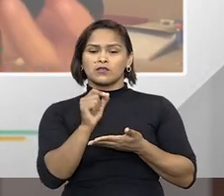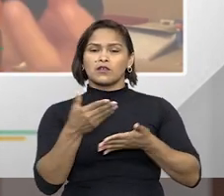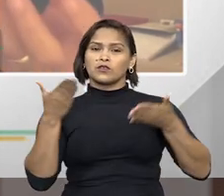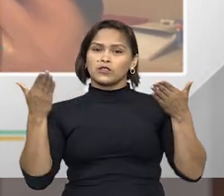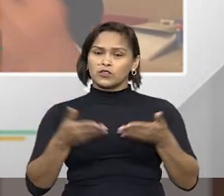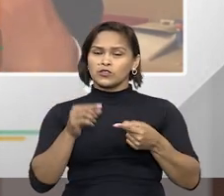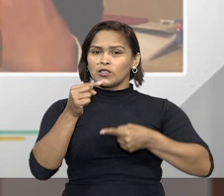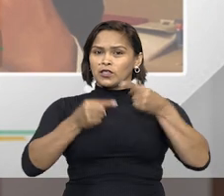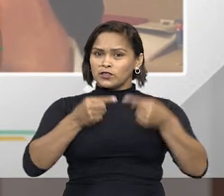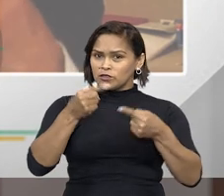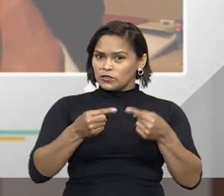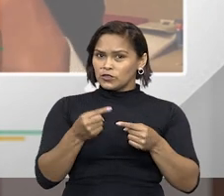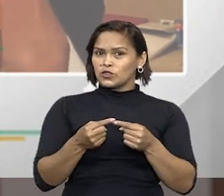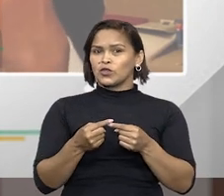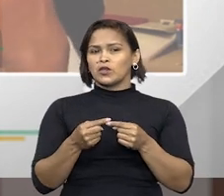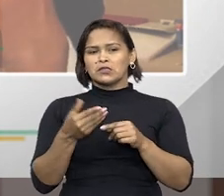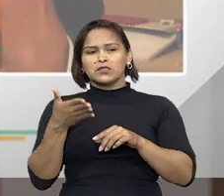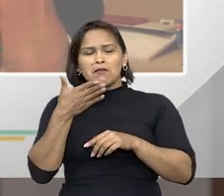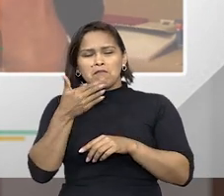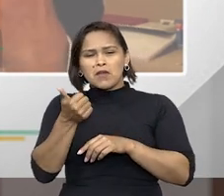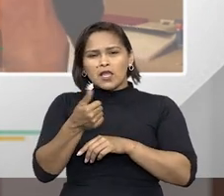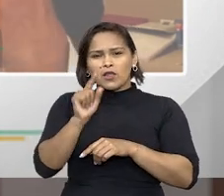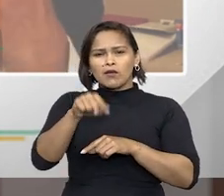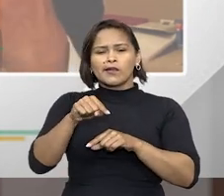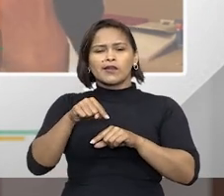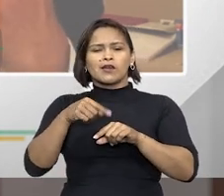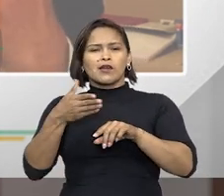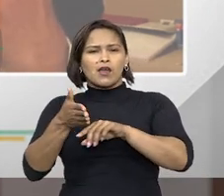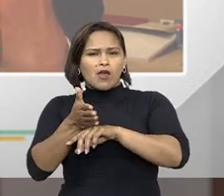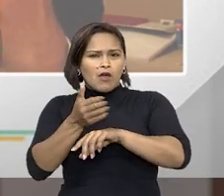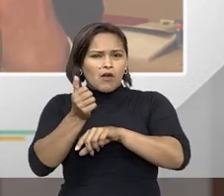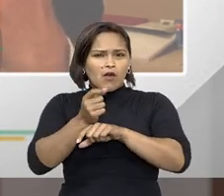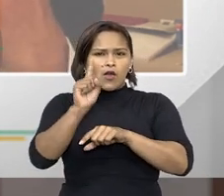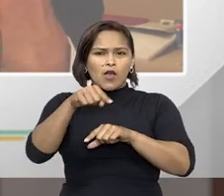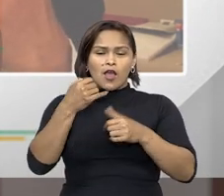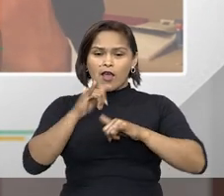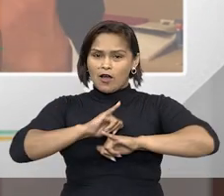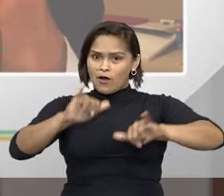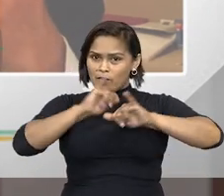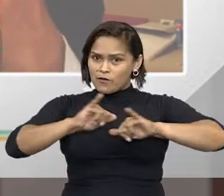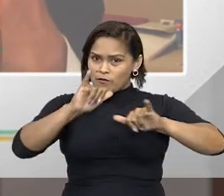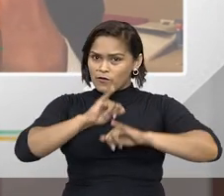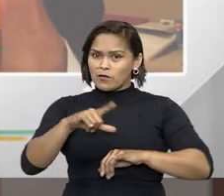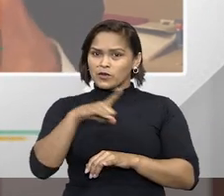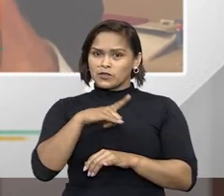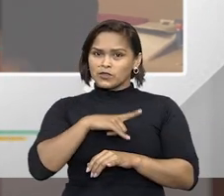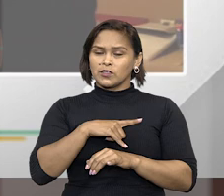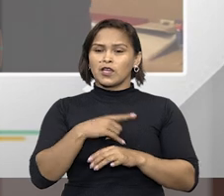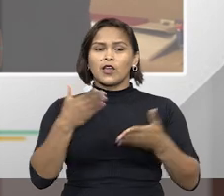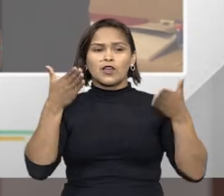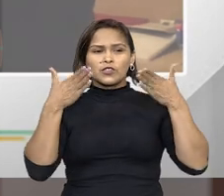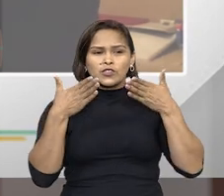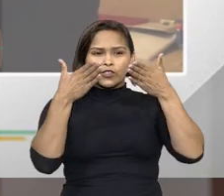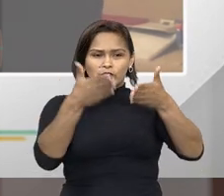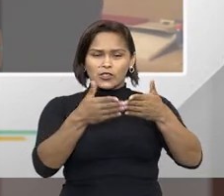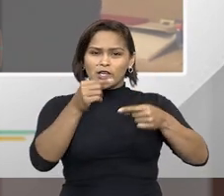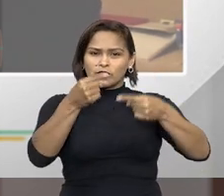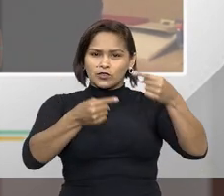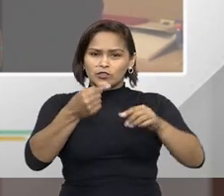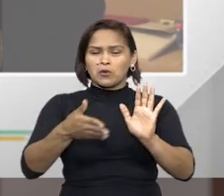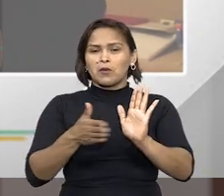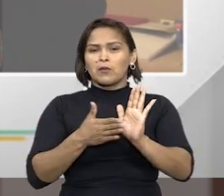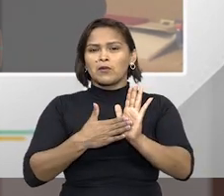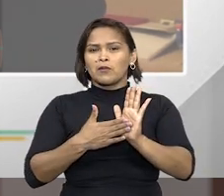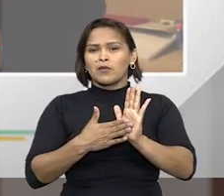que está amadurecendo, e que, conforme essa informação que ele nos trouxe, já está sendo objeto de uma proposta, uma